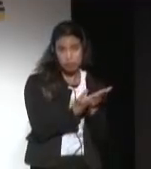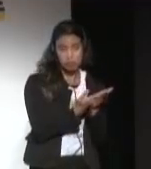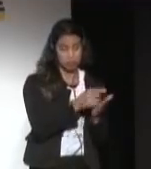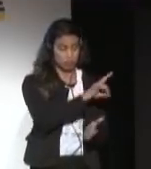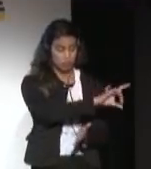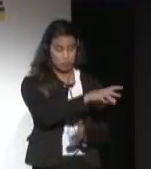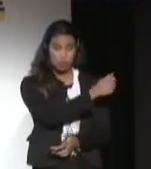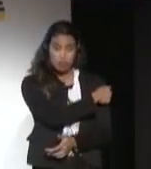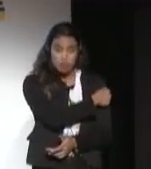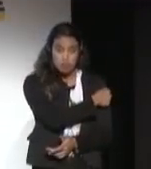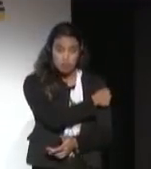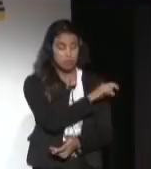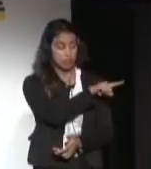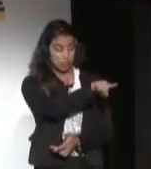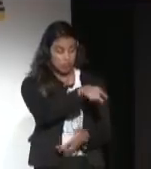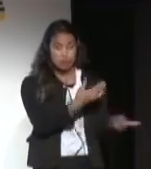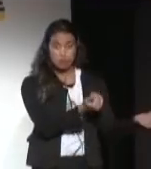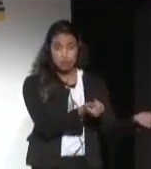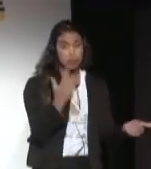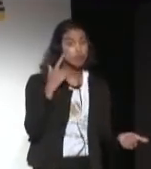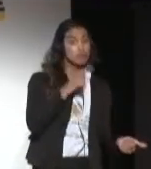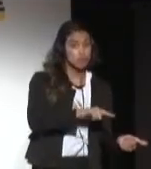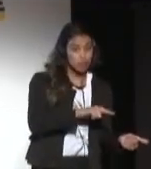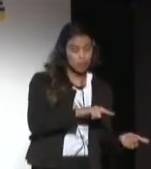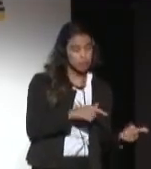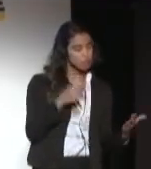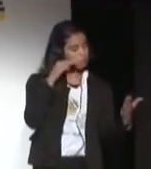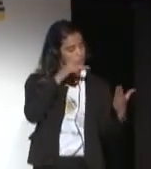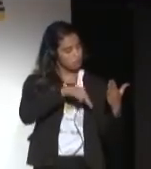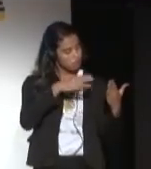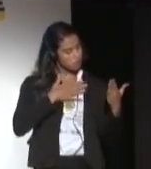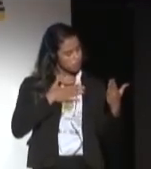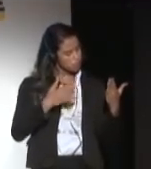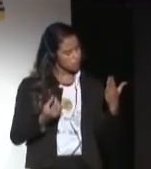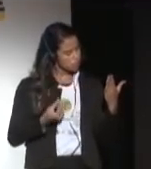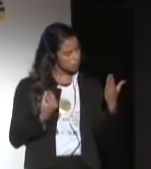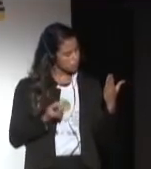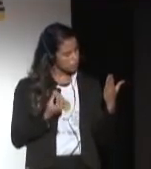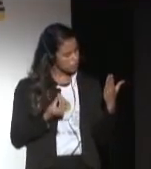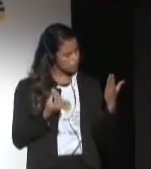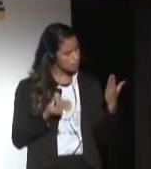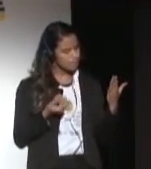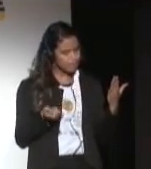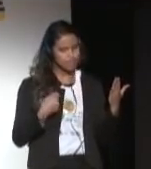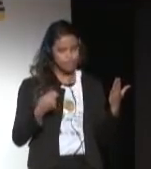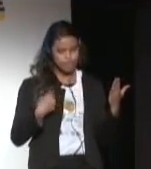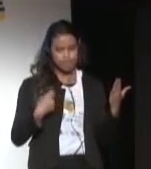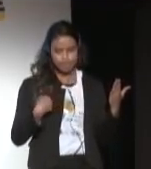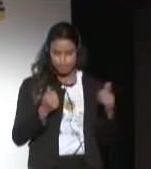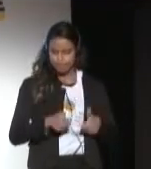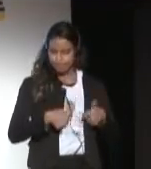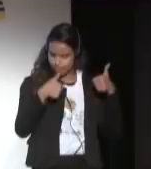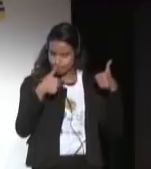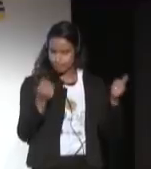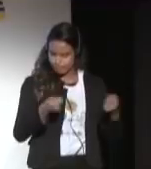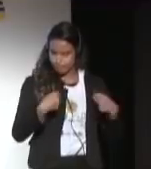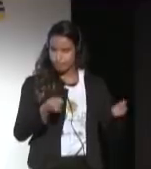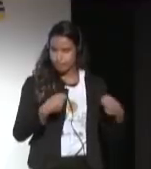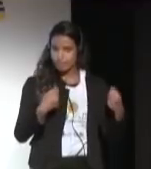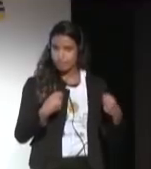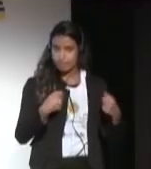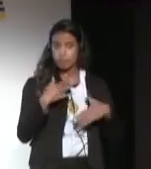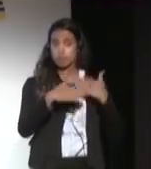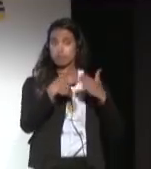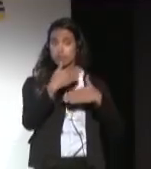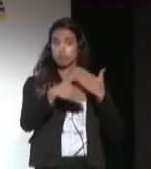nos alunos. Os jovens conseguem revisar o seu trabalho, se aprimorar e perceber a sua melhoria e ver